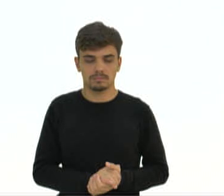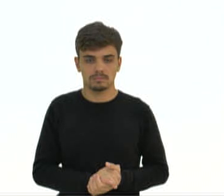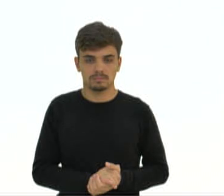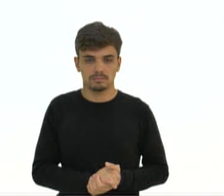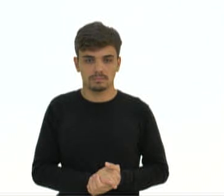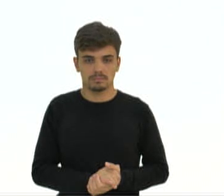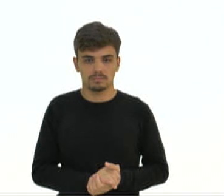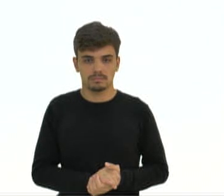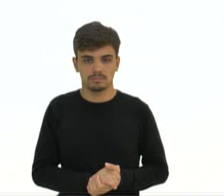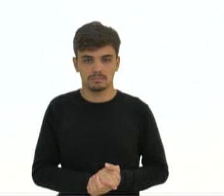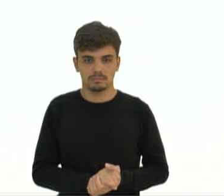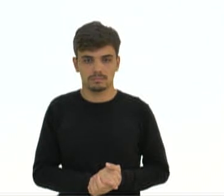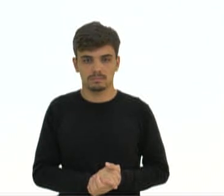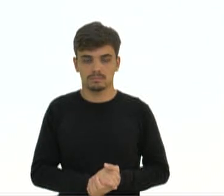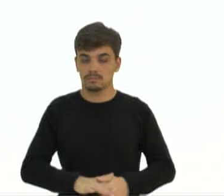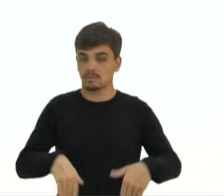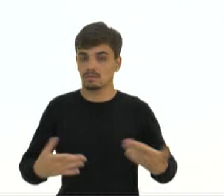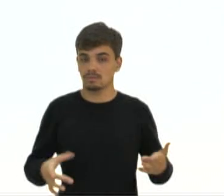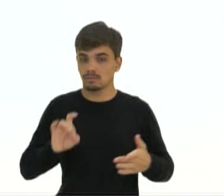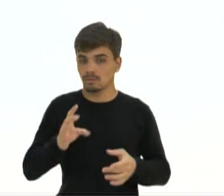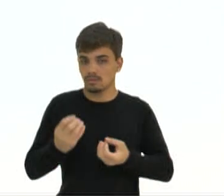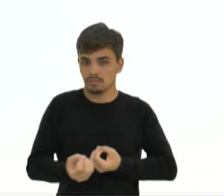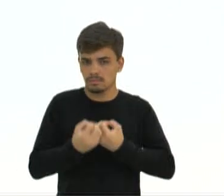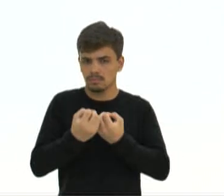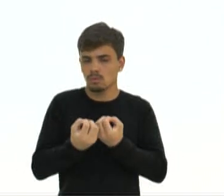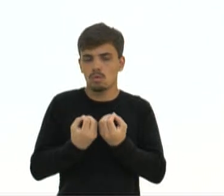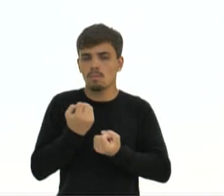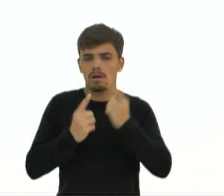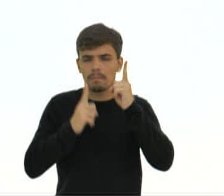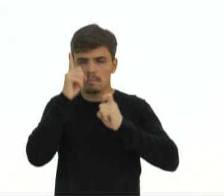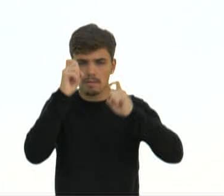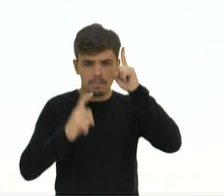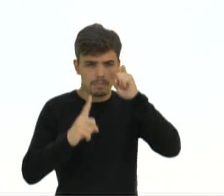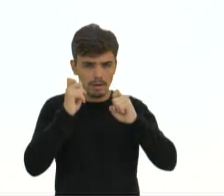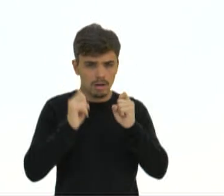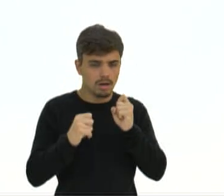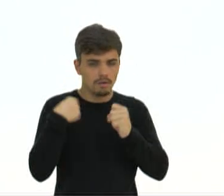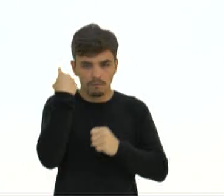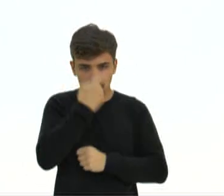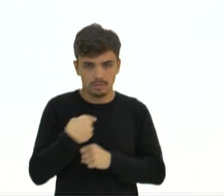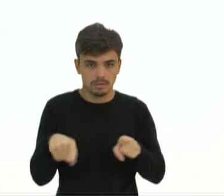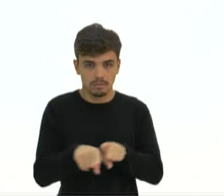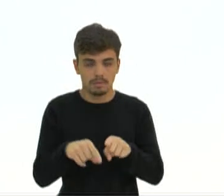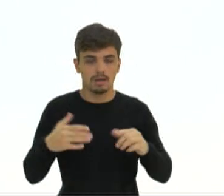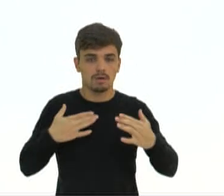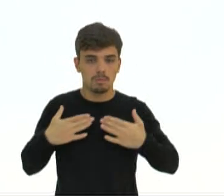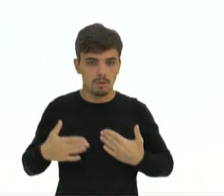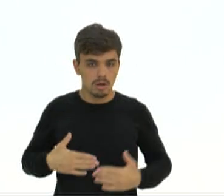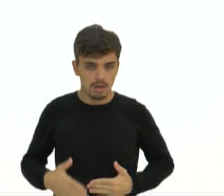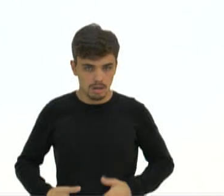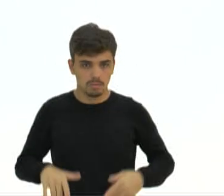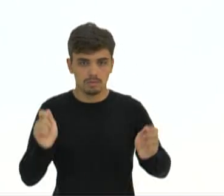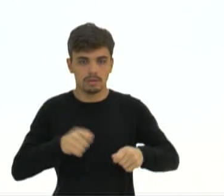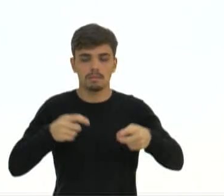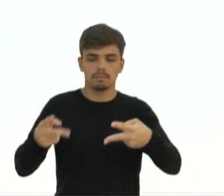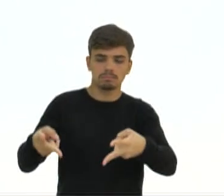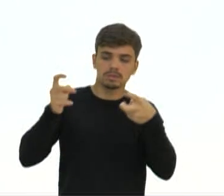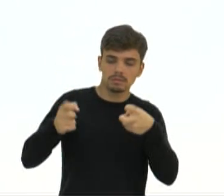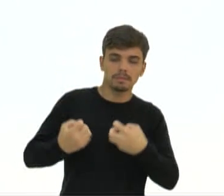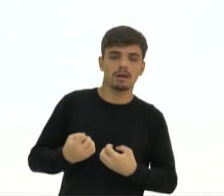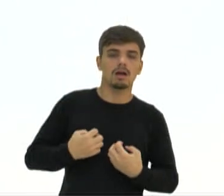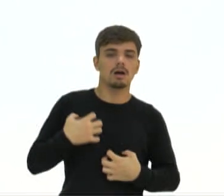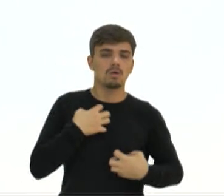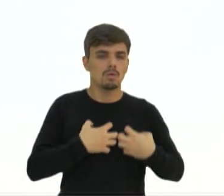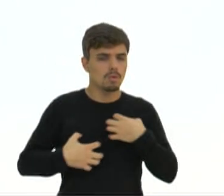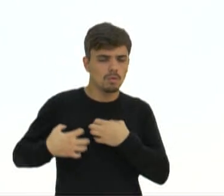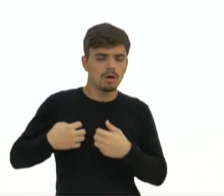de palavras. Então, só pelas expressões faciais e corporais das imagens observadas, podemos reconhecer as emoções